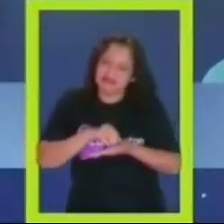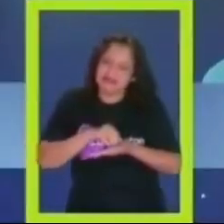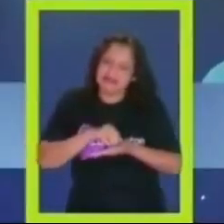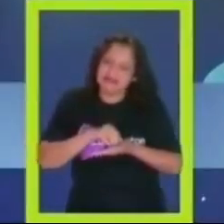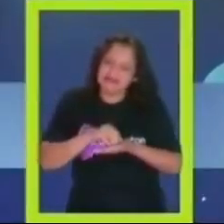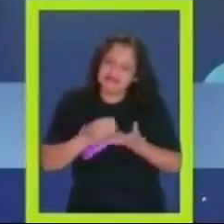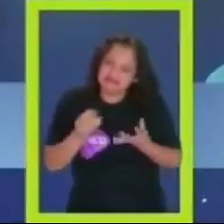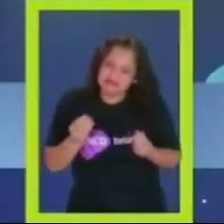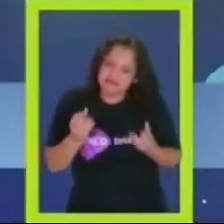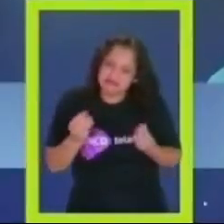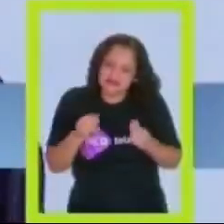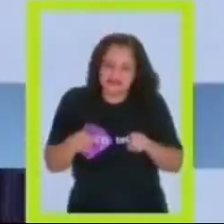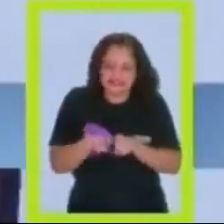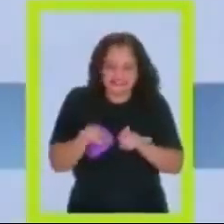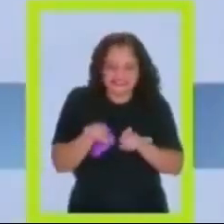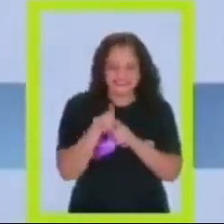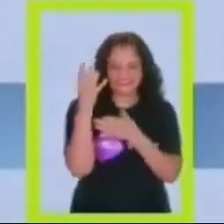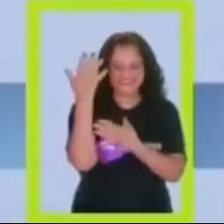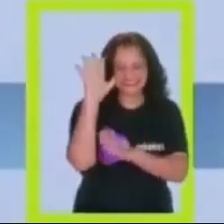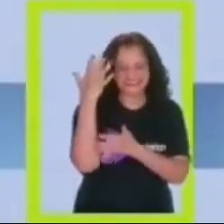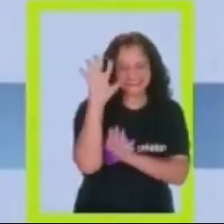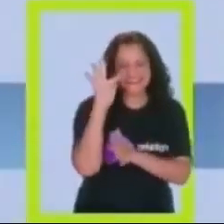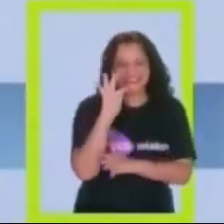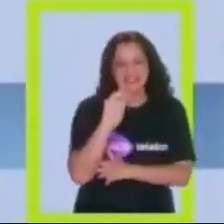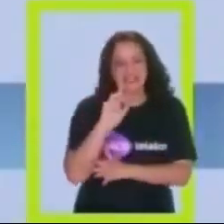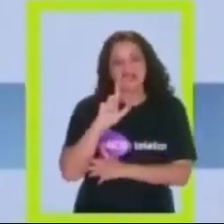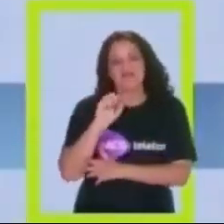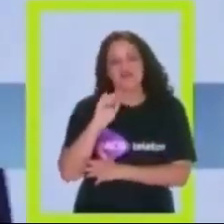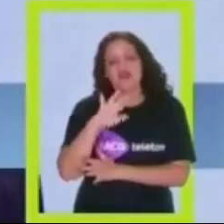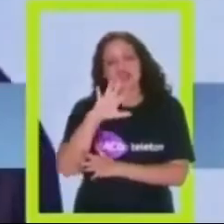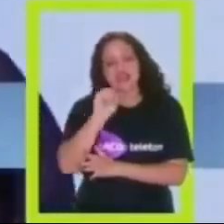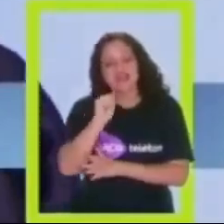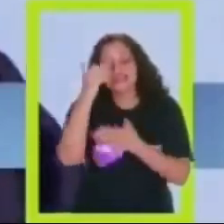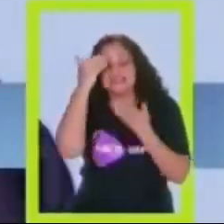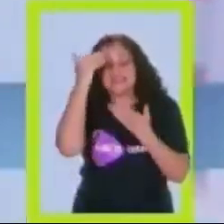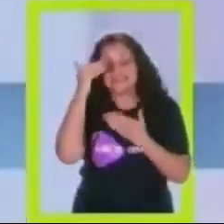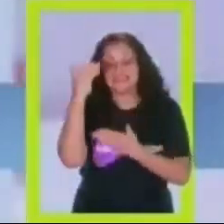Falta pouco, mas ainda falta muito. Uma salva de palmas pra Flora. Muito obrigado, viu? Muito obrigado, Daniel. Muito obrigada, Flora.